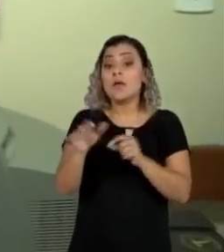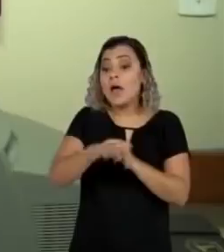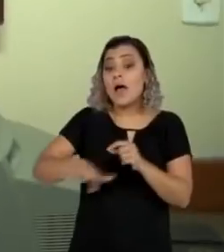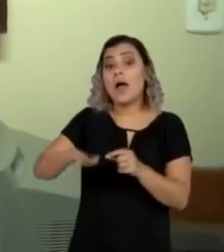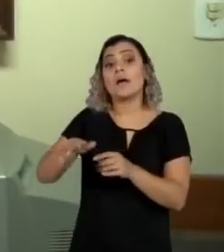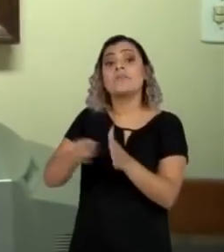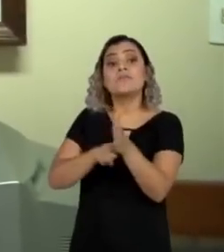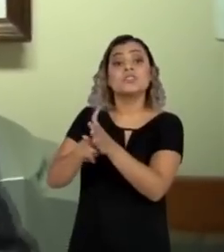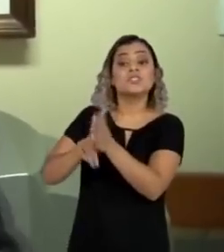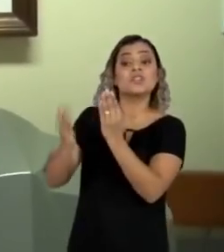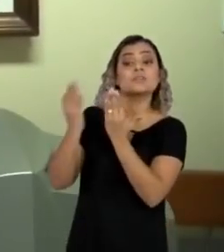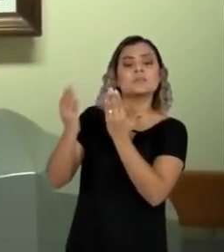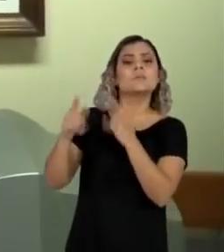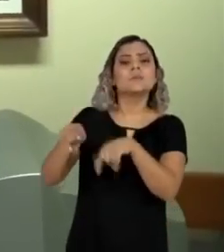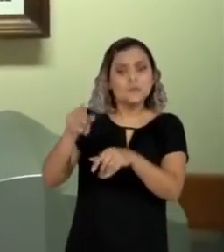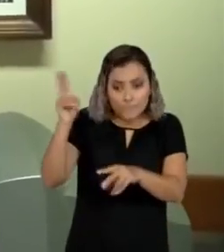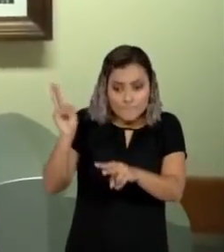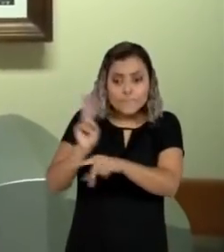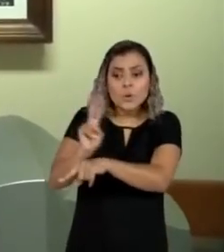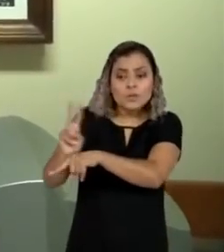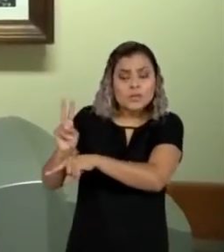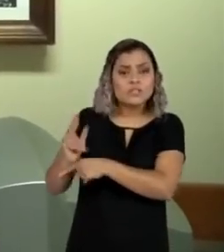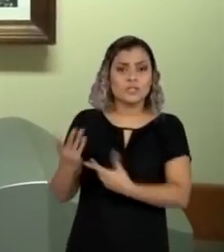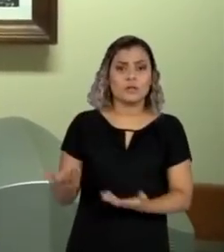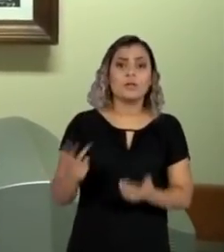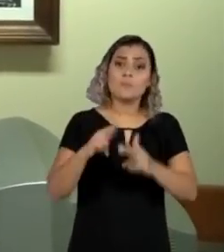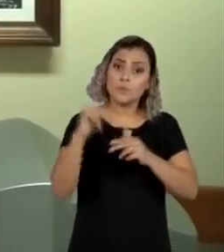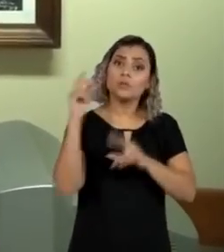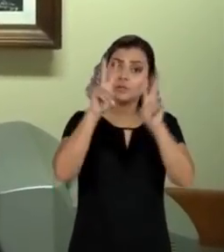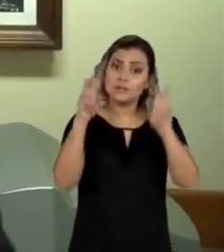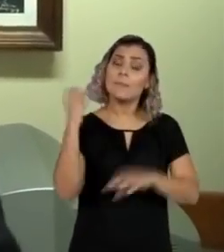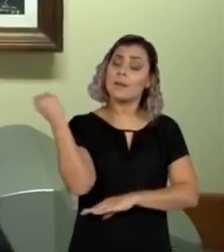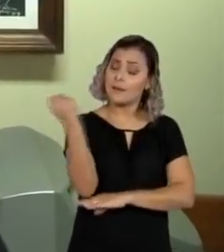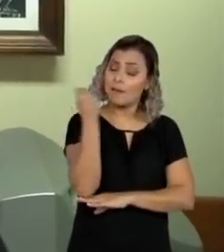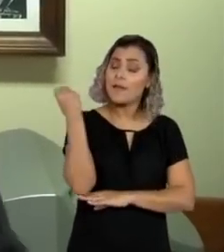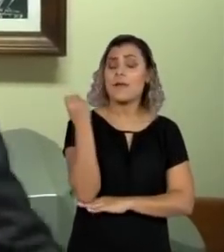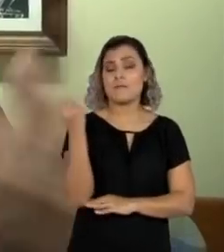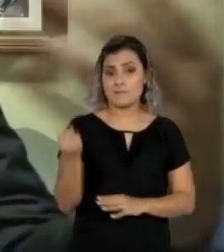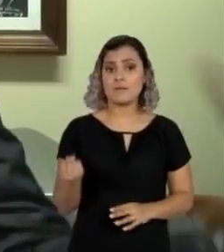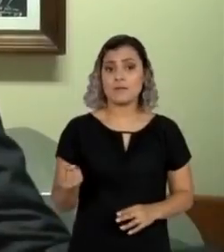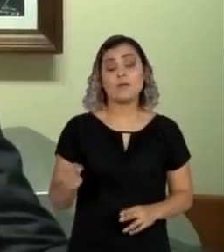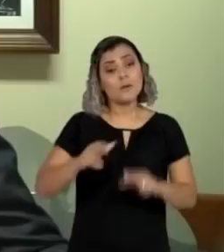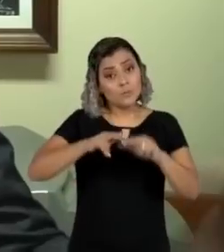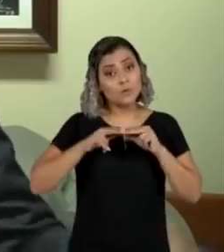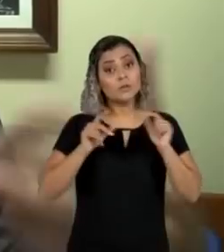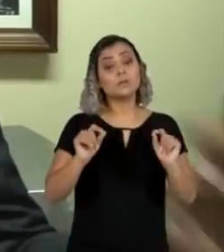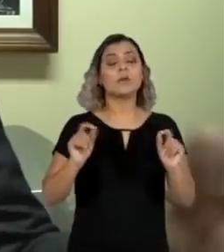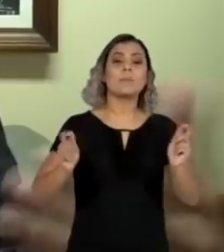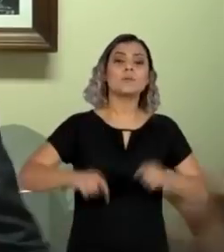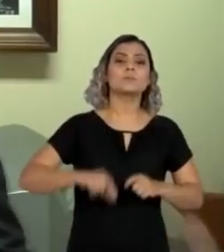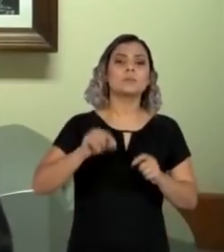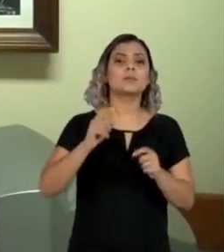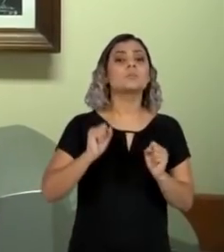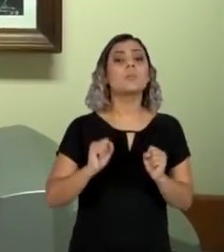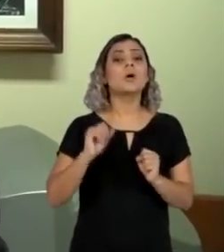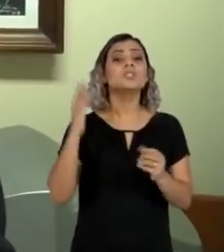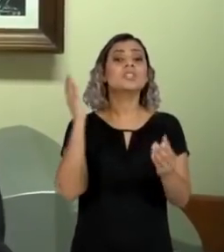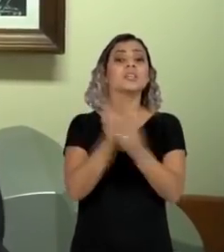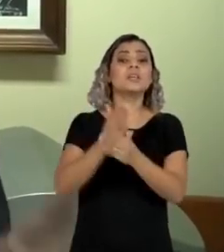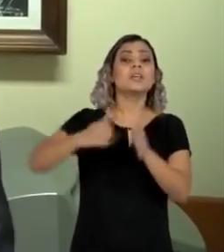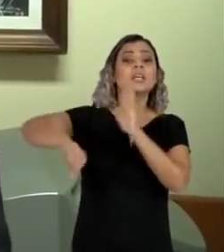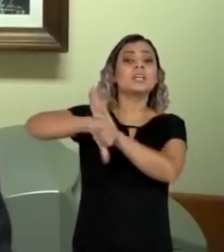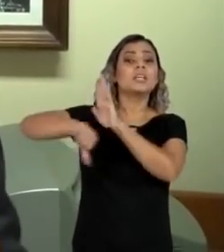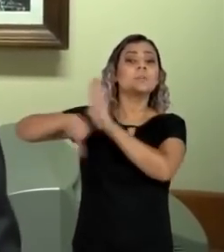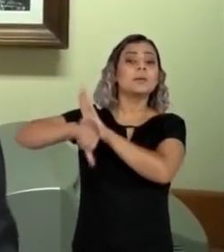sistema. E a razão, principalmente, da gravidade da acusação e, além disso, da possibilidade de cometimento de outros crimes,